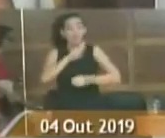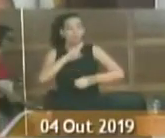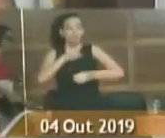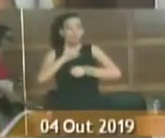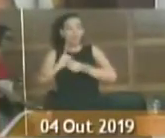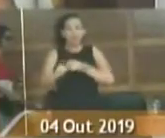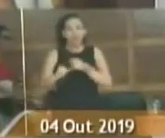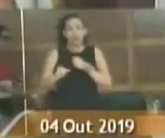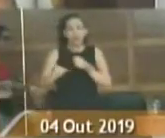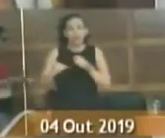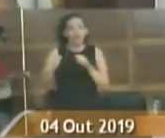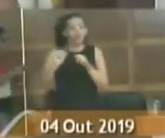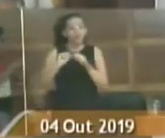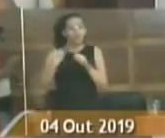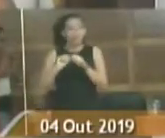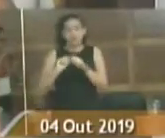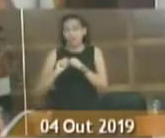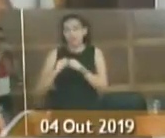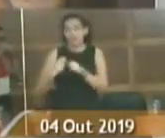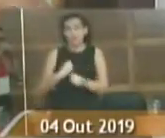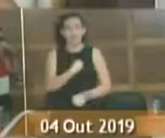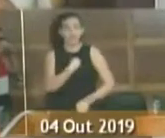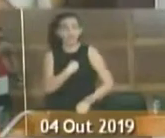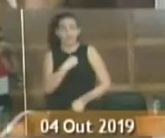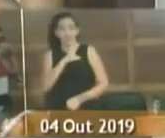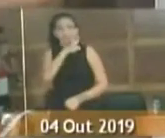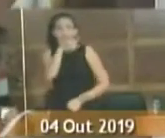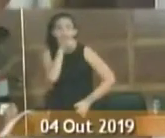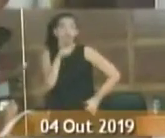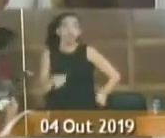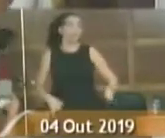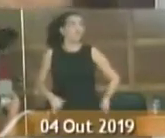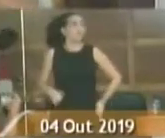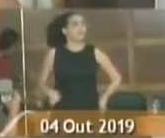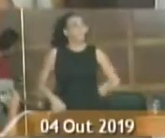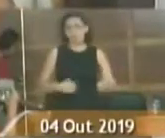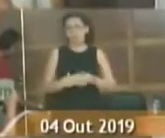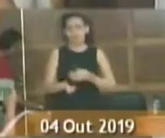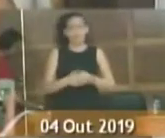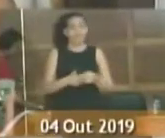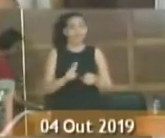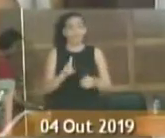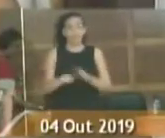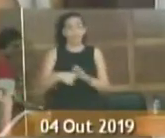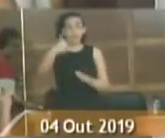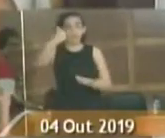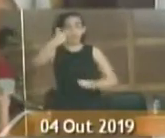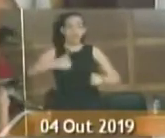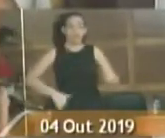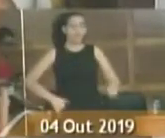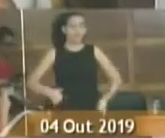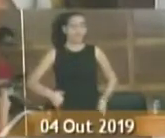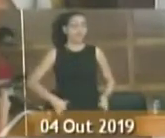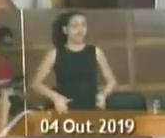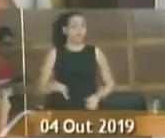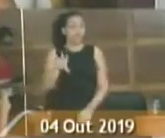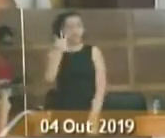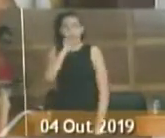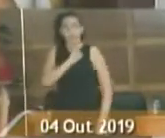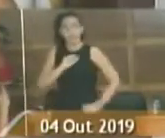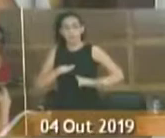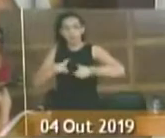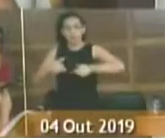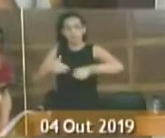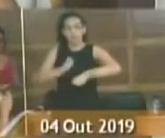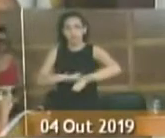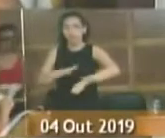animais, eles vão ser os primeiros a sofrer em qualquer situação. Então, a maior atitude de amor que nós podemos